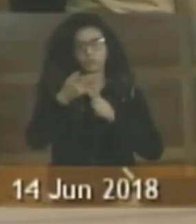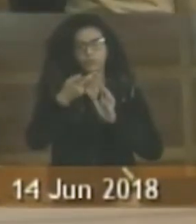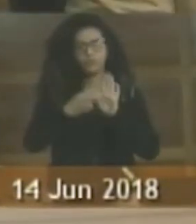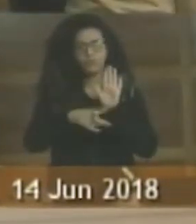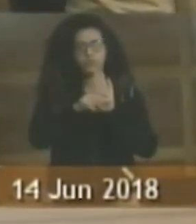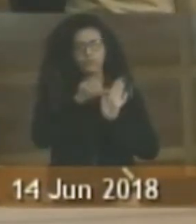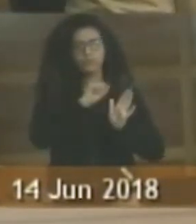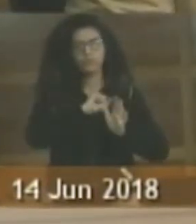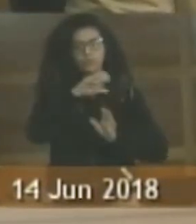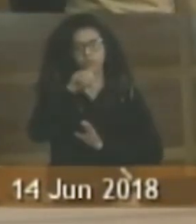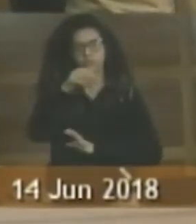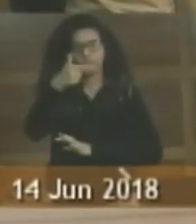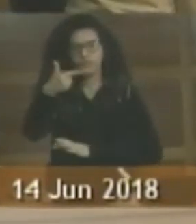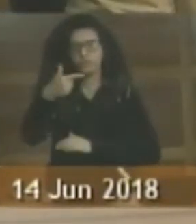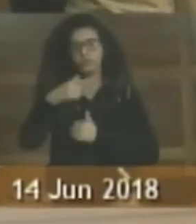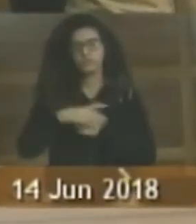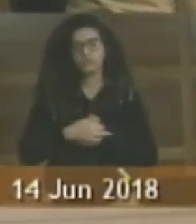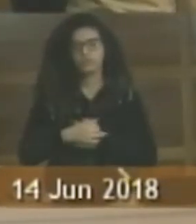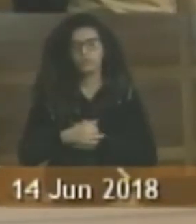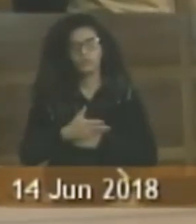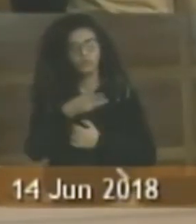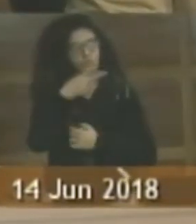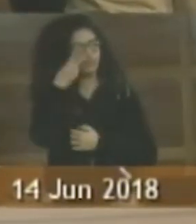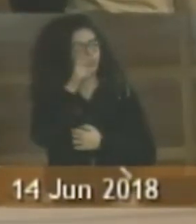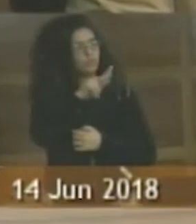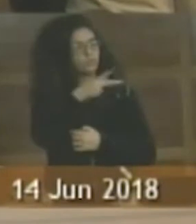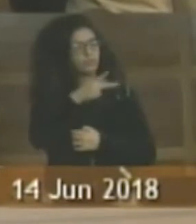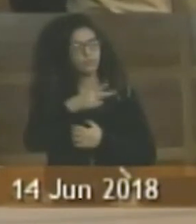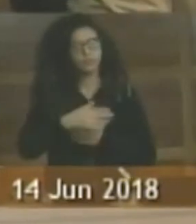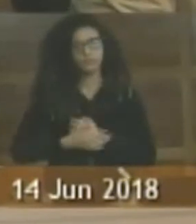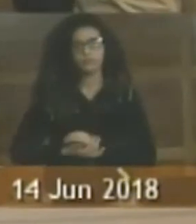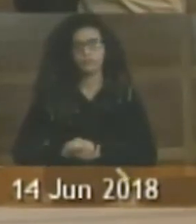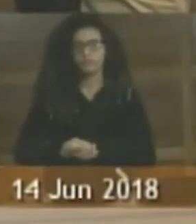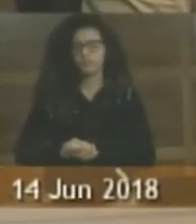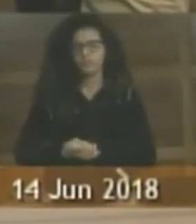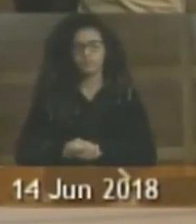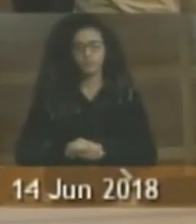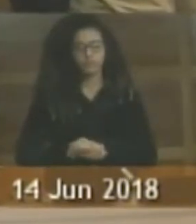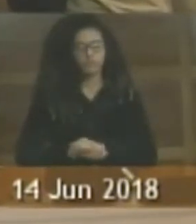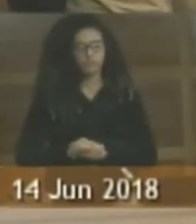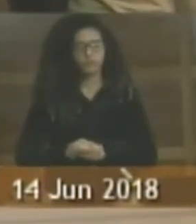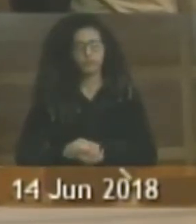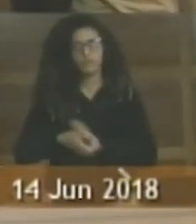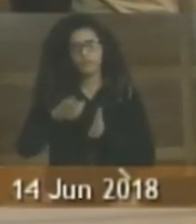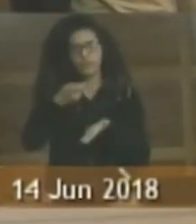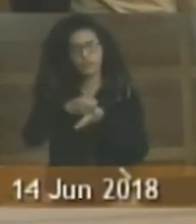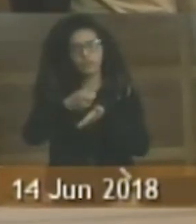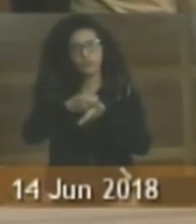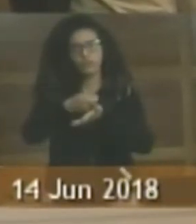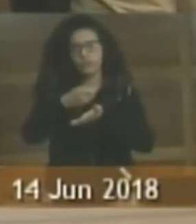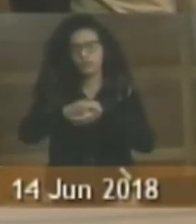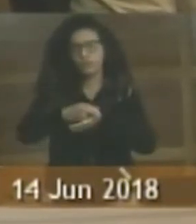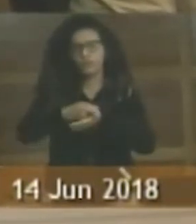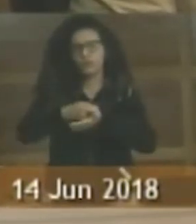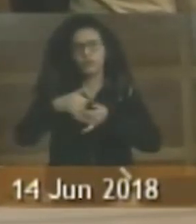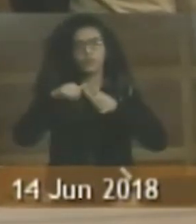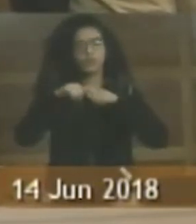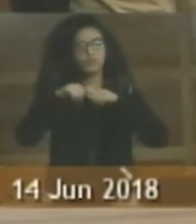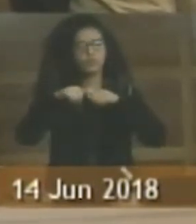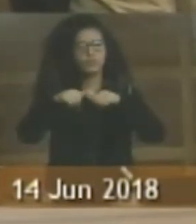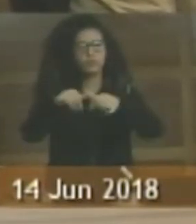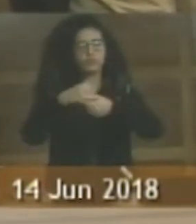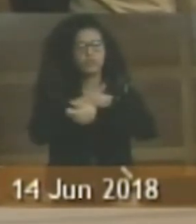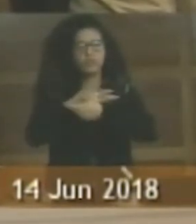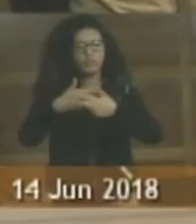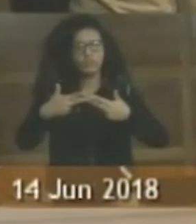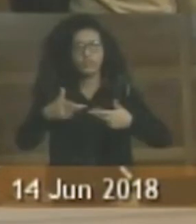de lei número 92 de 2017, de autoria do vereador Elinho do Sindicato, dispõe sobre a obrigatoriedade de supermercados e similares no